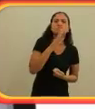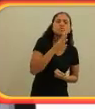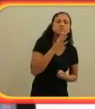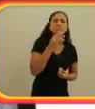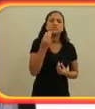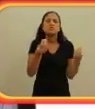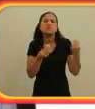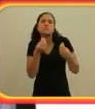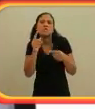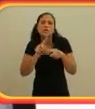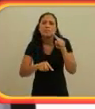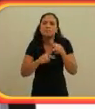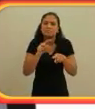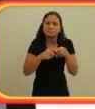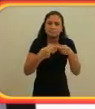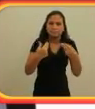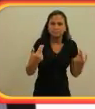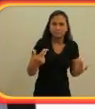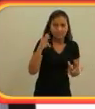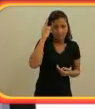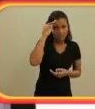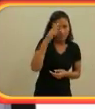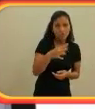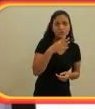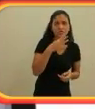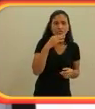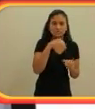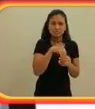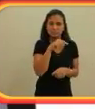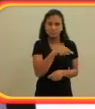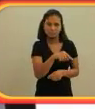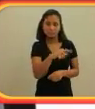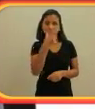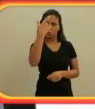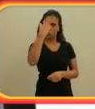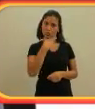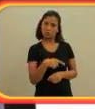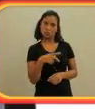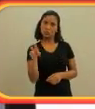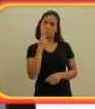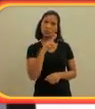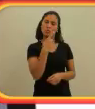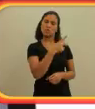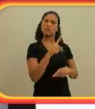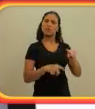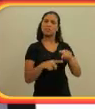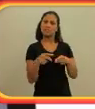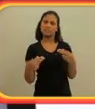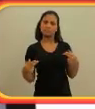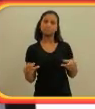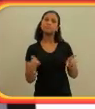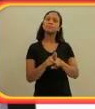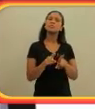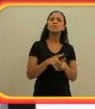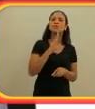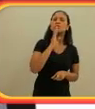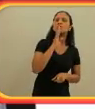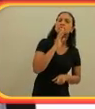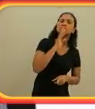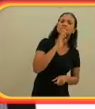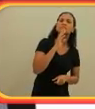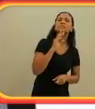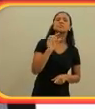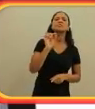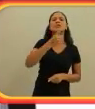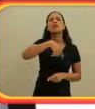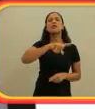em equitação, então eles precisam conhecer do equipamento vivo deles, o cavalo, conhecer sobre características de comportamento